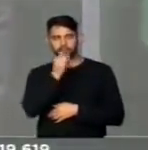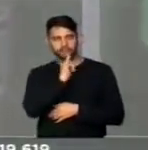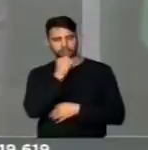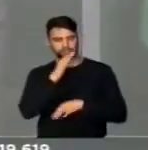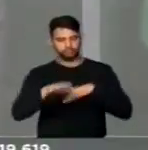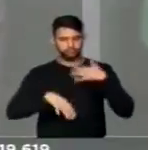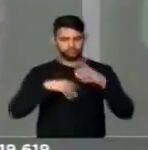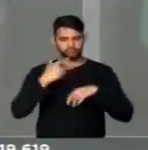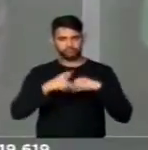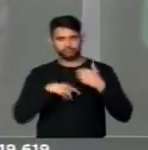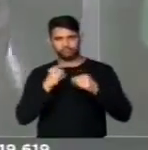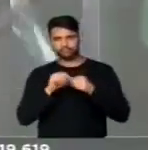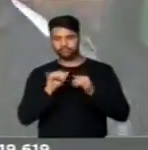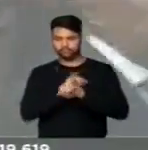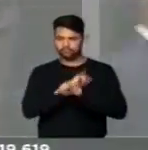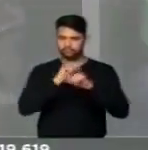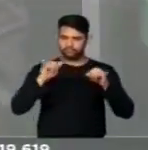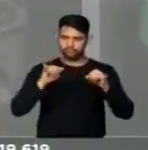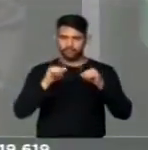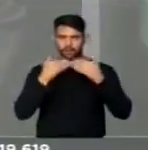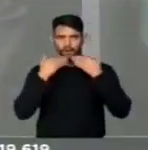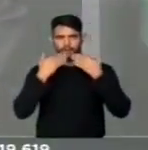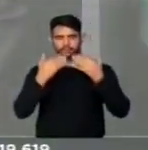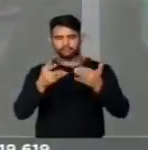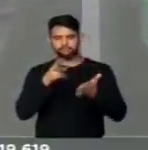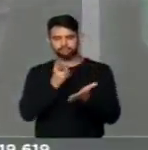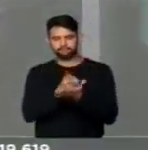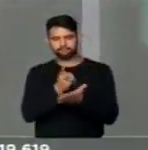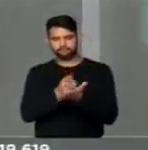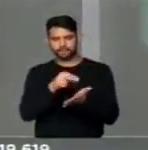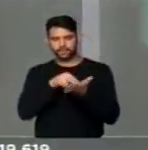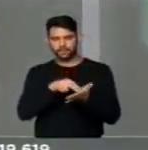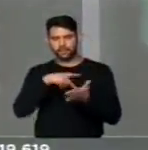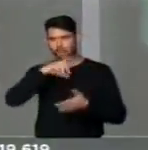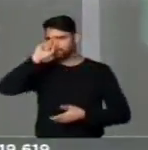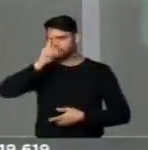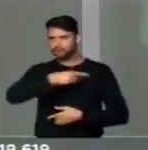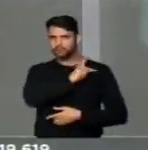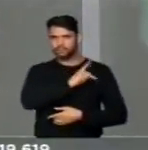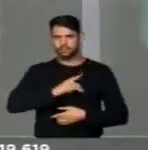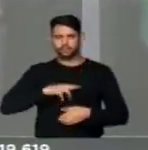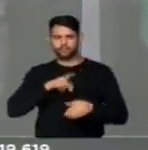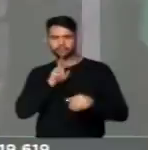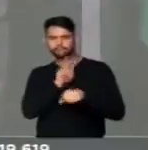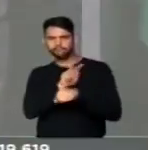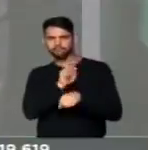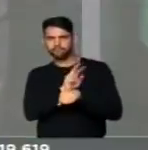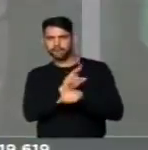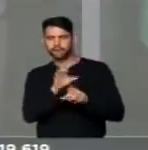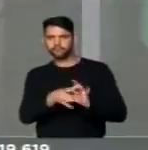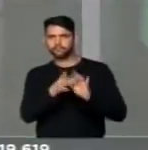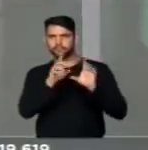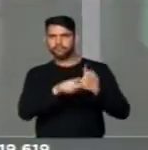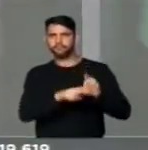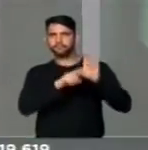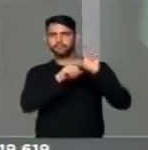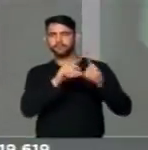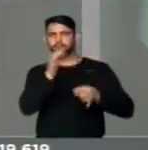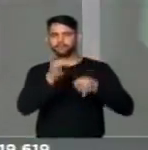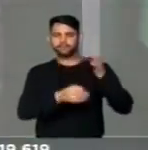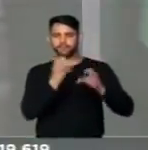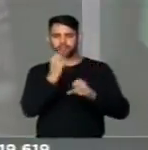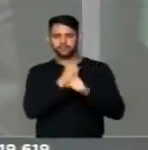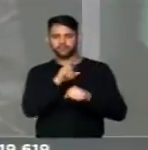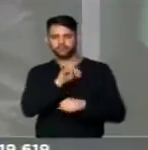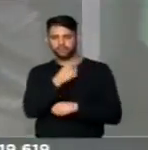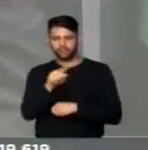de coragem e espírito público ao resistir às ordens presidenciais contra a fiscalização independente do Tribunal de Contas